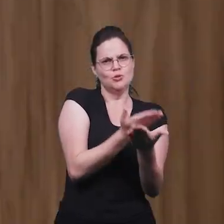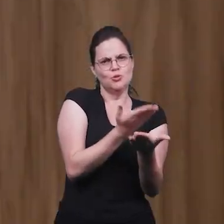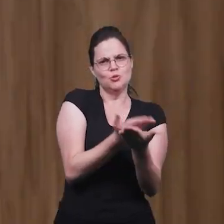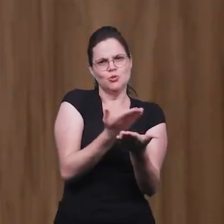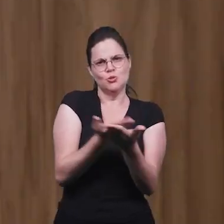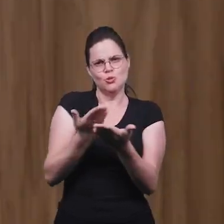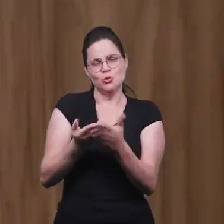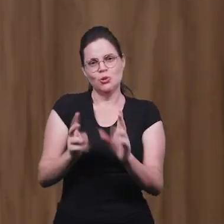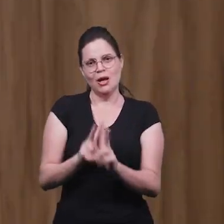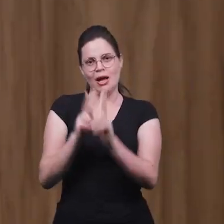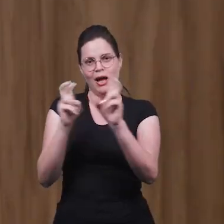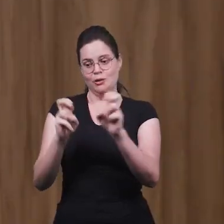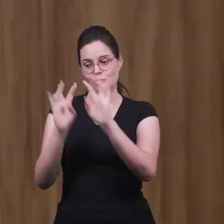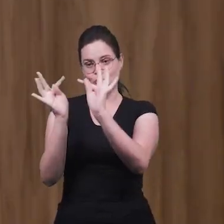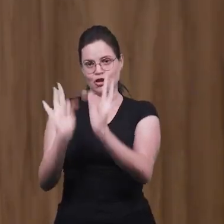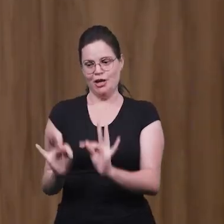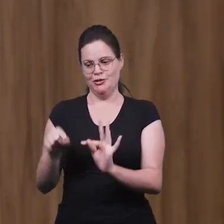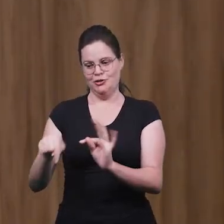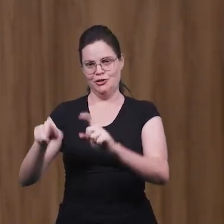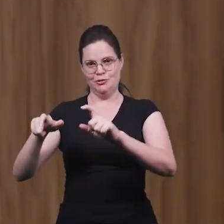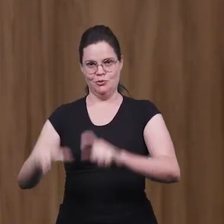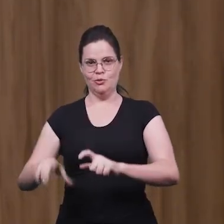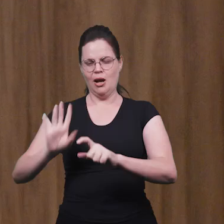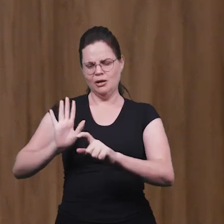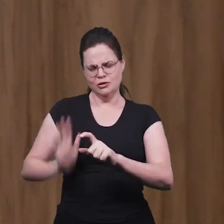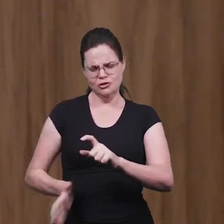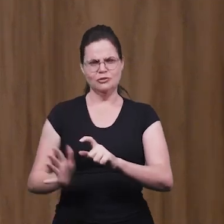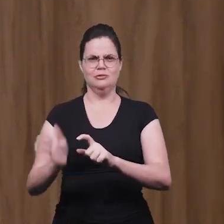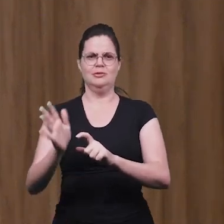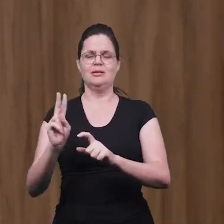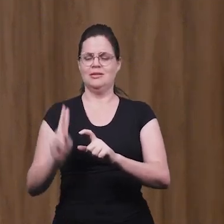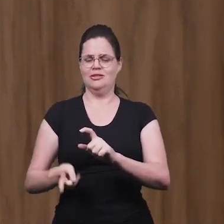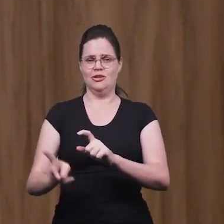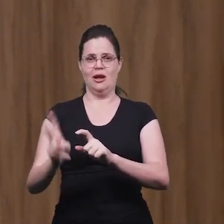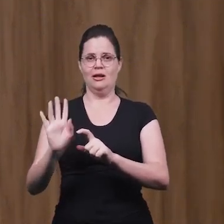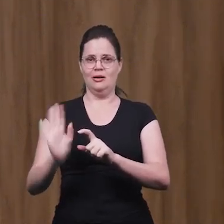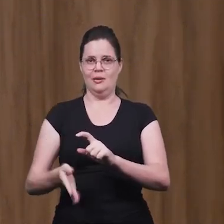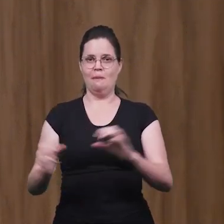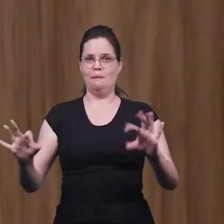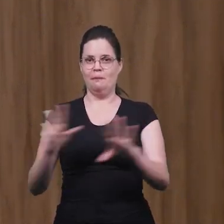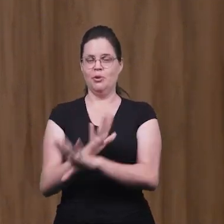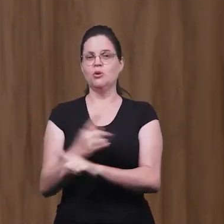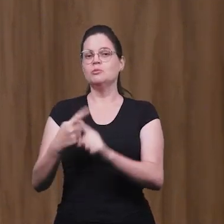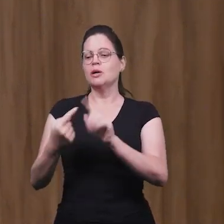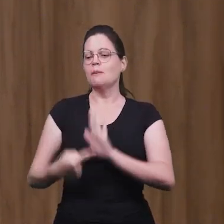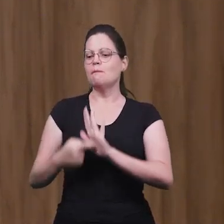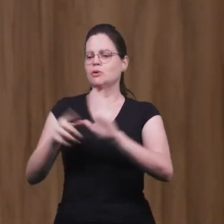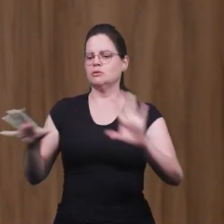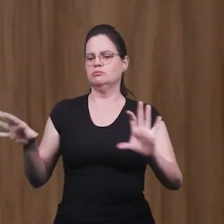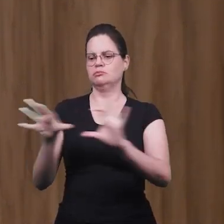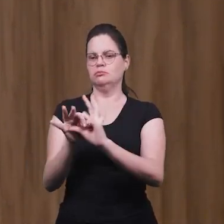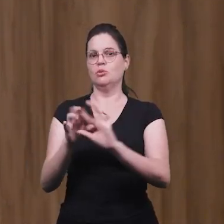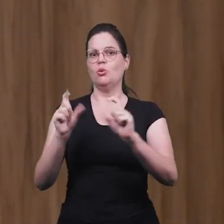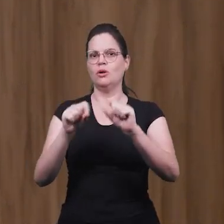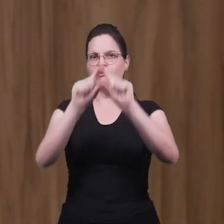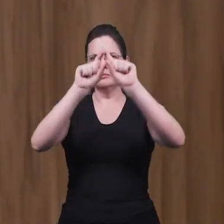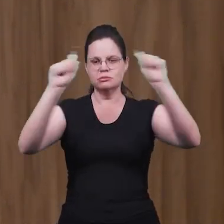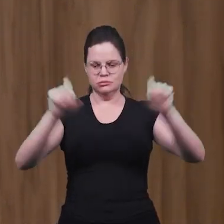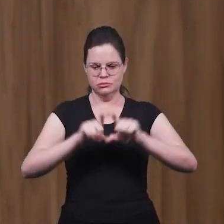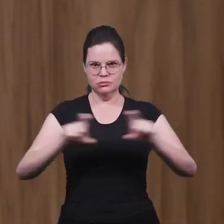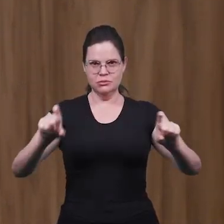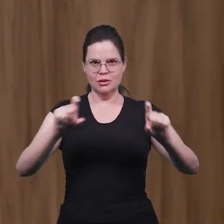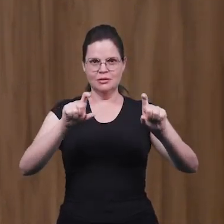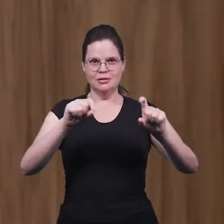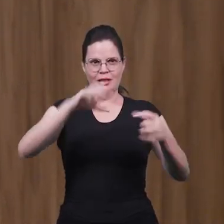fizemos, portanto, vários estudos relacionados à carta a Tiatira, sempre levando em conta esta conexão